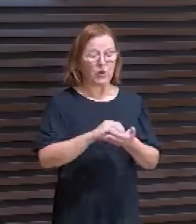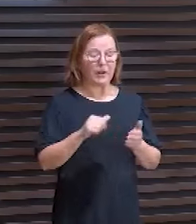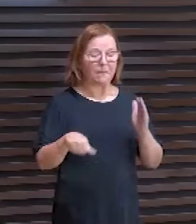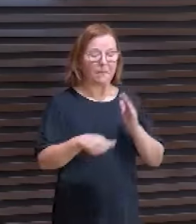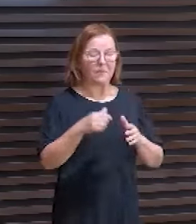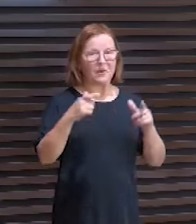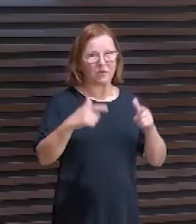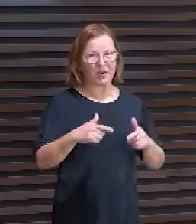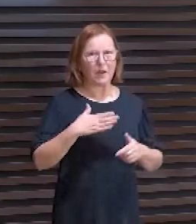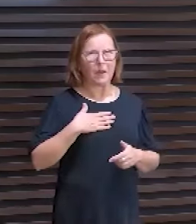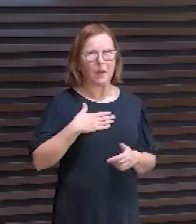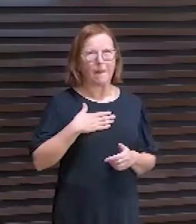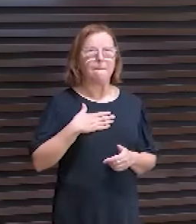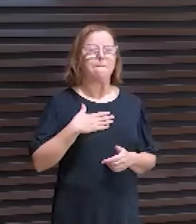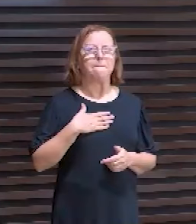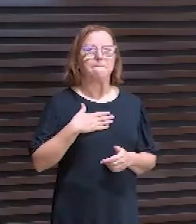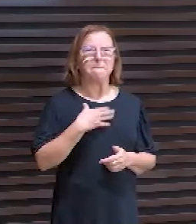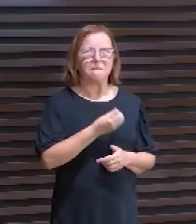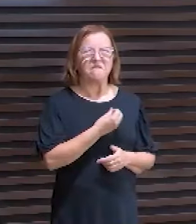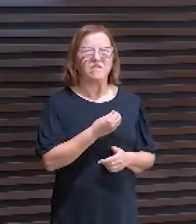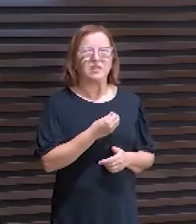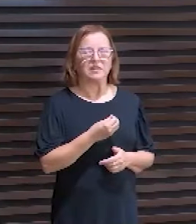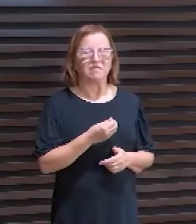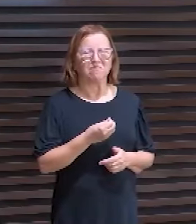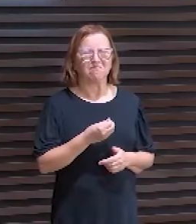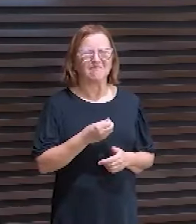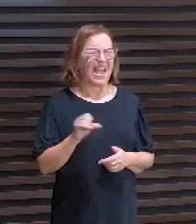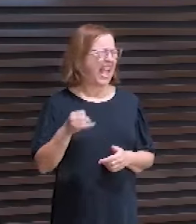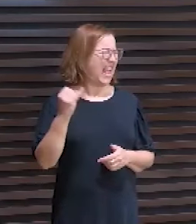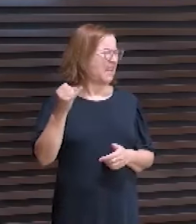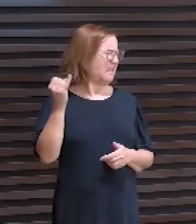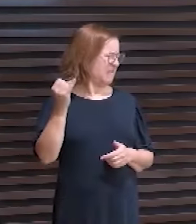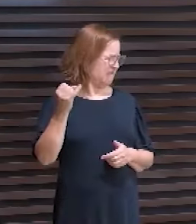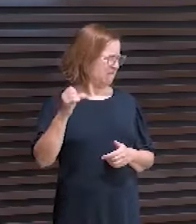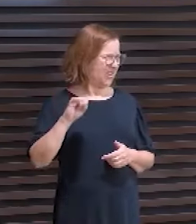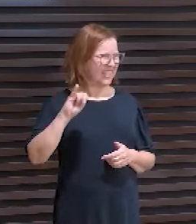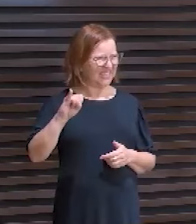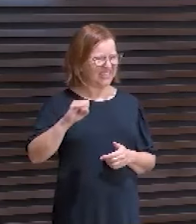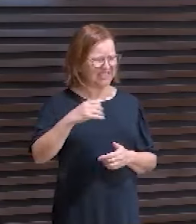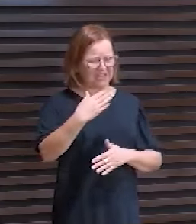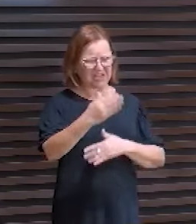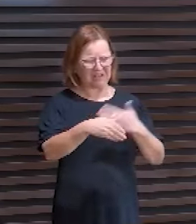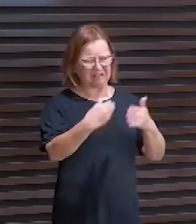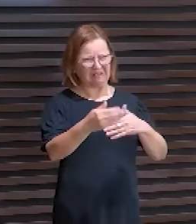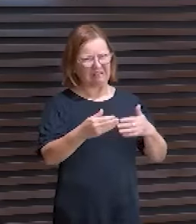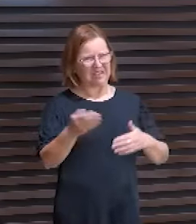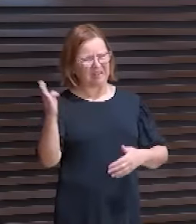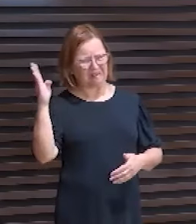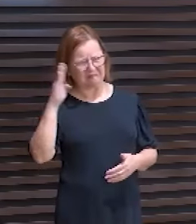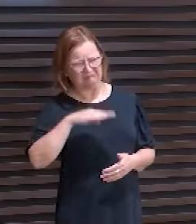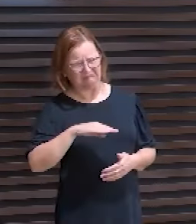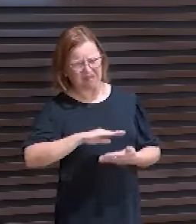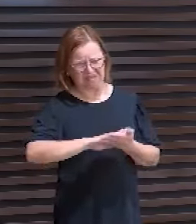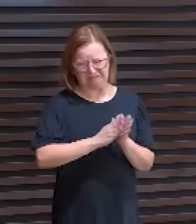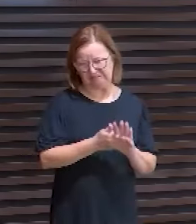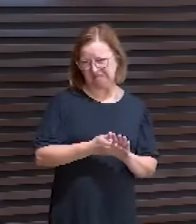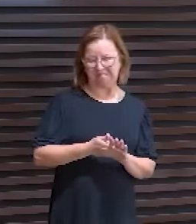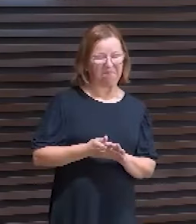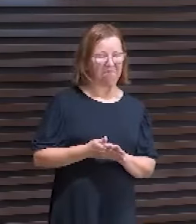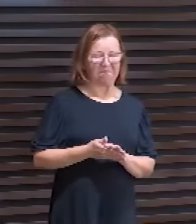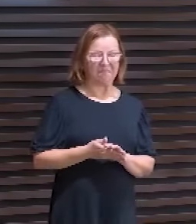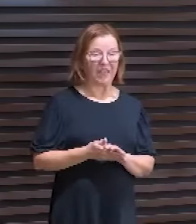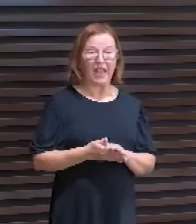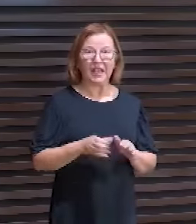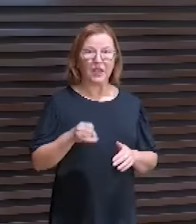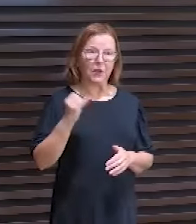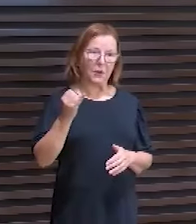há consequências desastrosas dentro da minha família não importa se as pessoas que estão